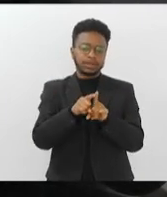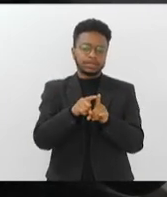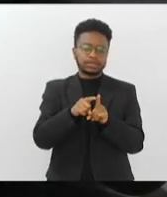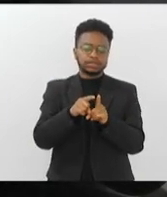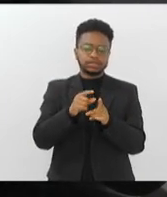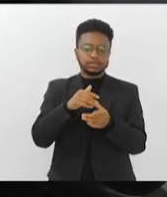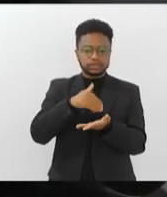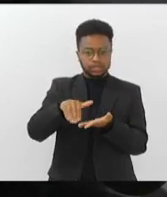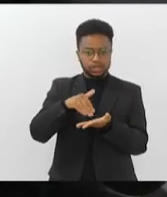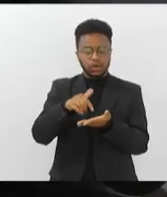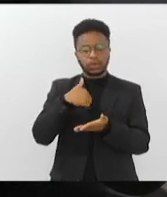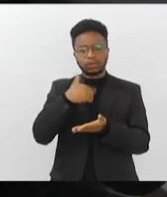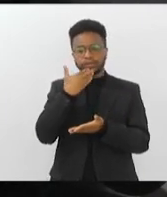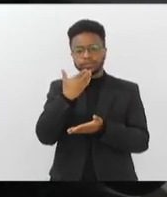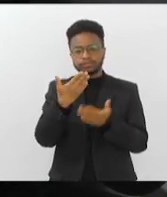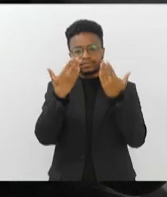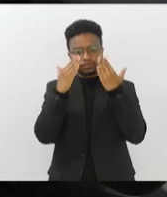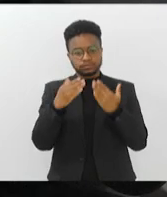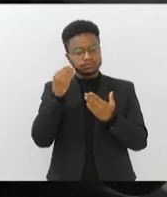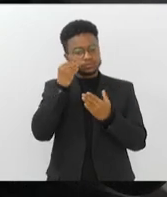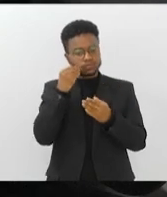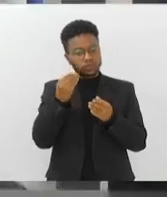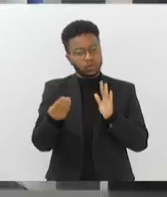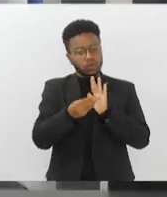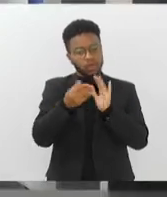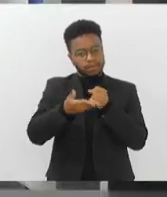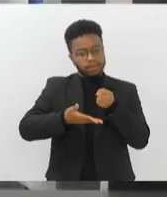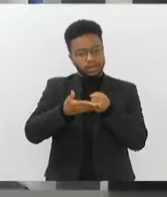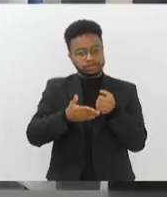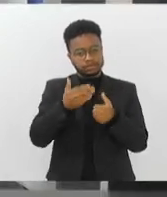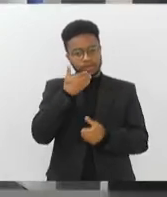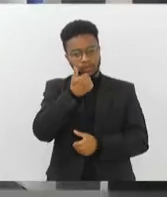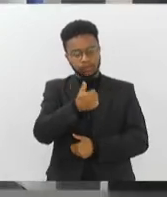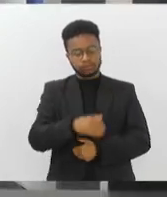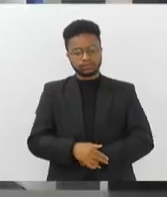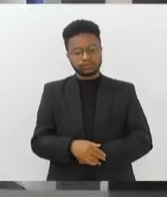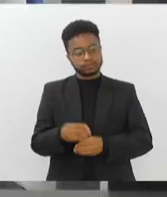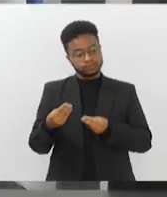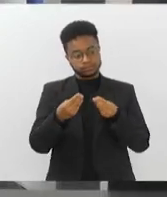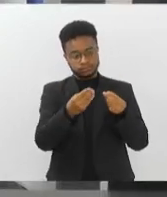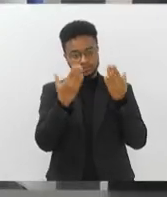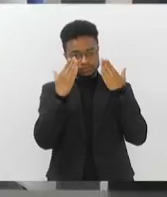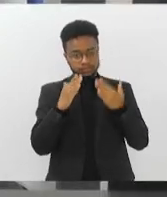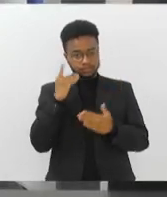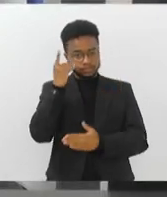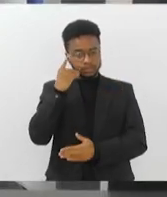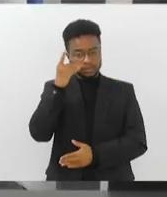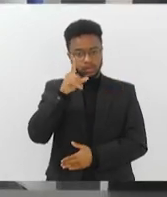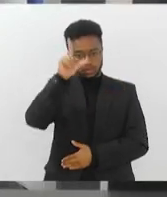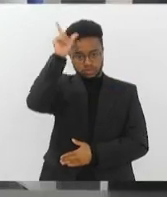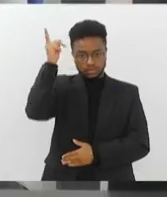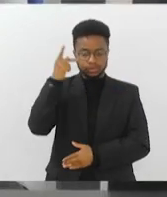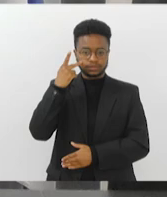vista para fundamentar. Está certo. Projeto, então, com vista deferida ao gabinete do deputado Luiz